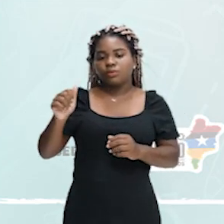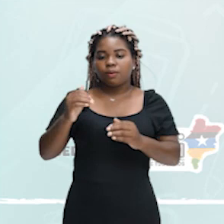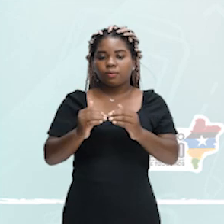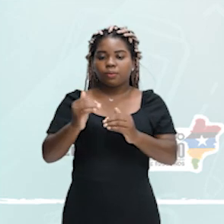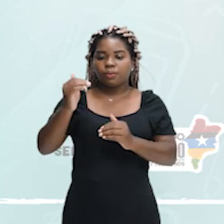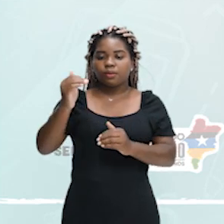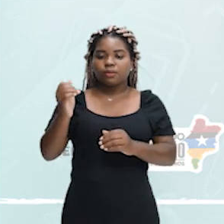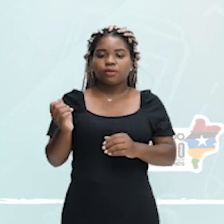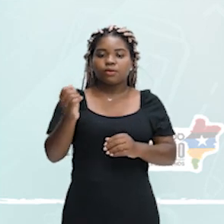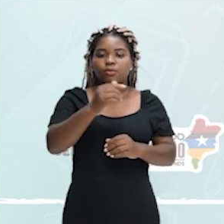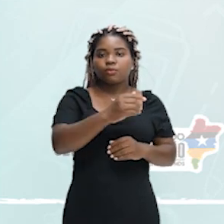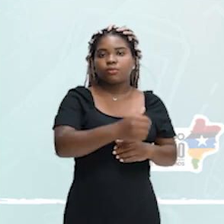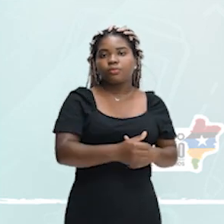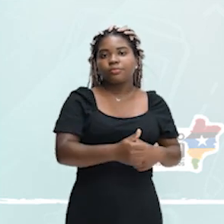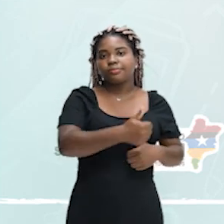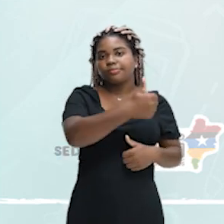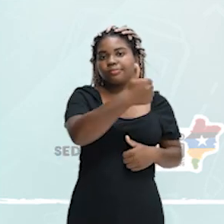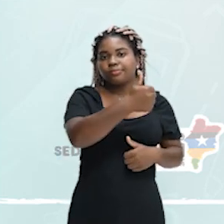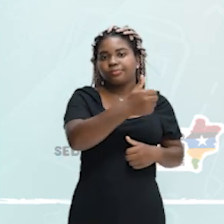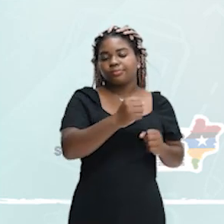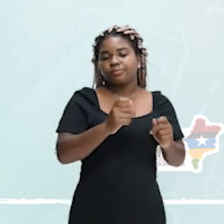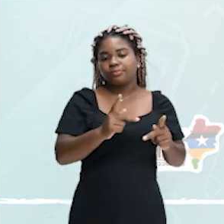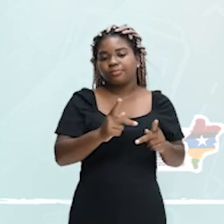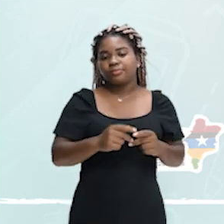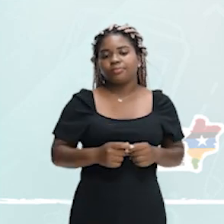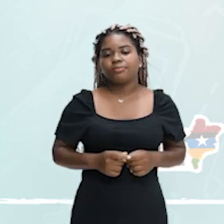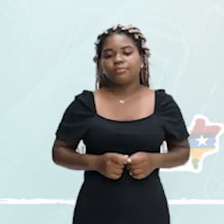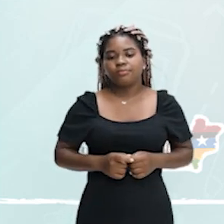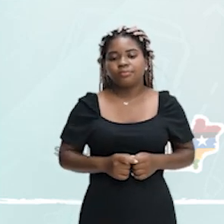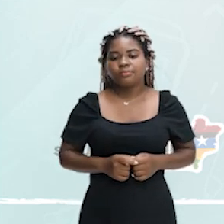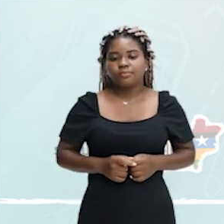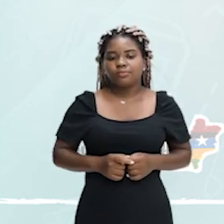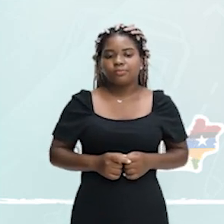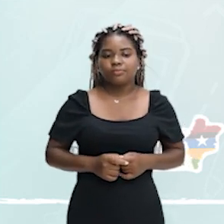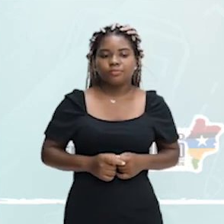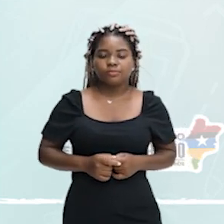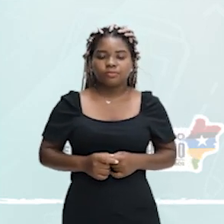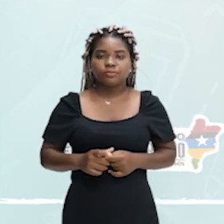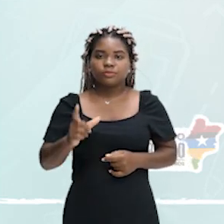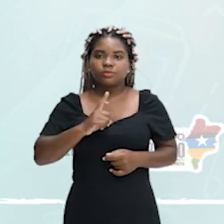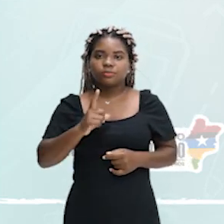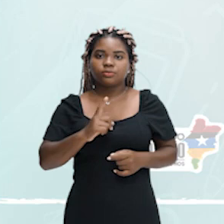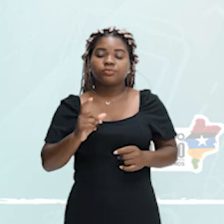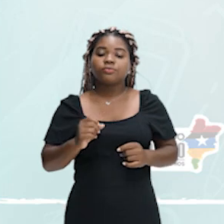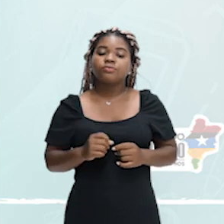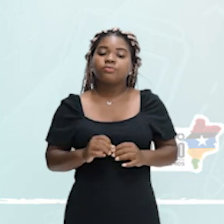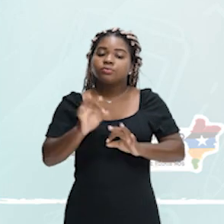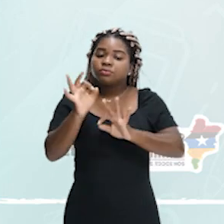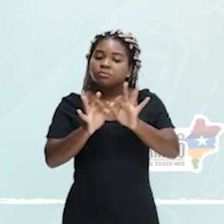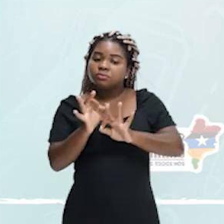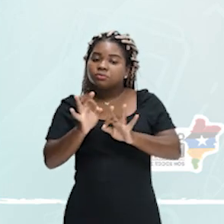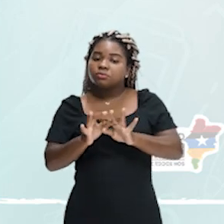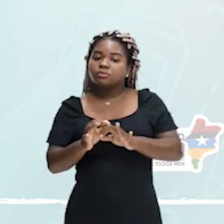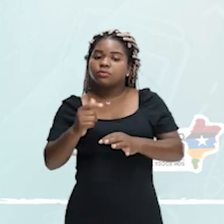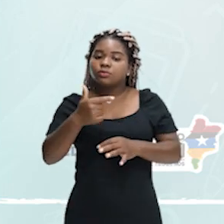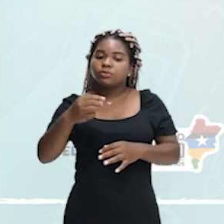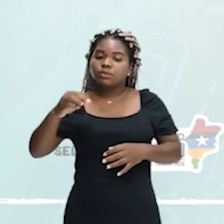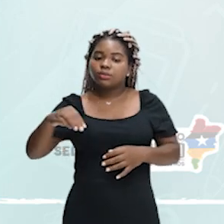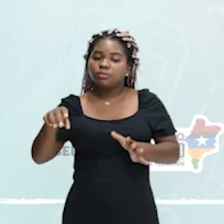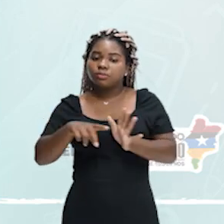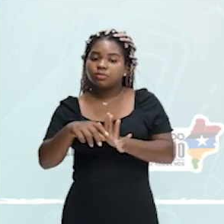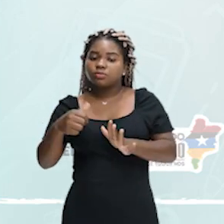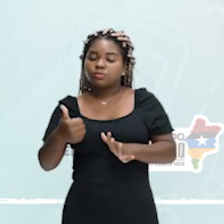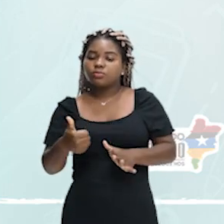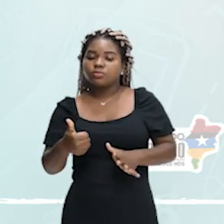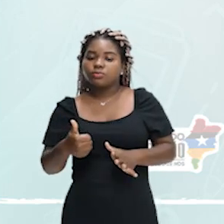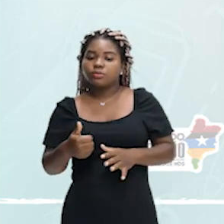lugar do A? Quem está no lugar do A é o termo 2m menos 1. E é isso que nós vamos fazer. Nós vamos pegar esse termo 2m menos 1 e